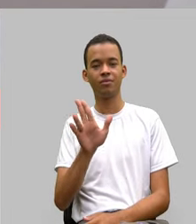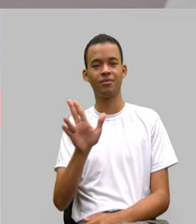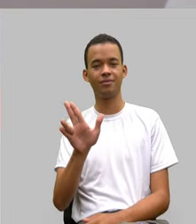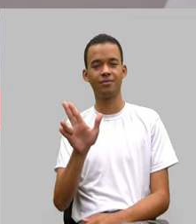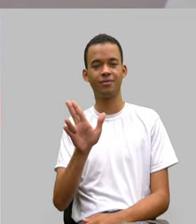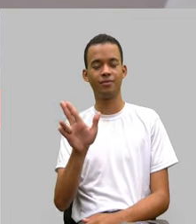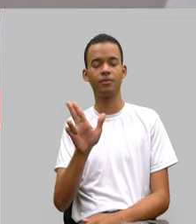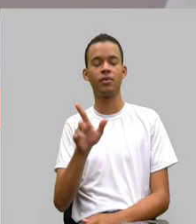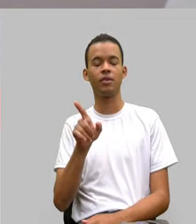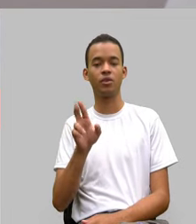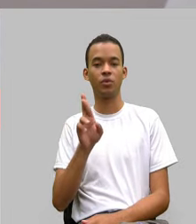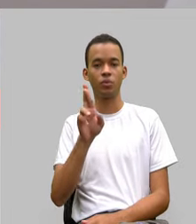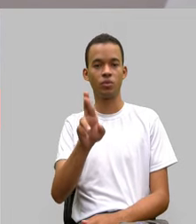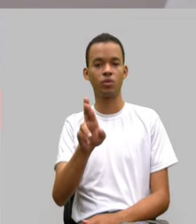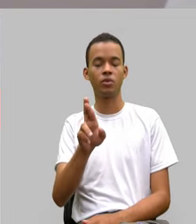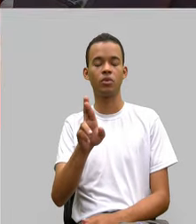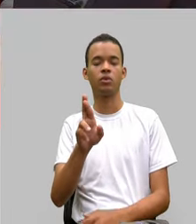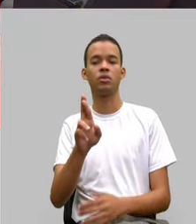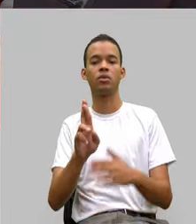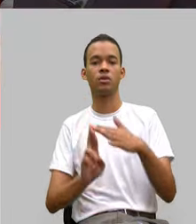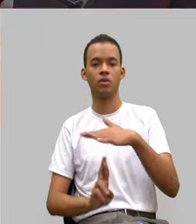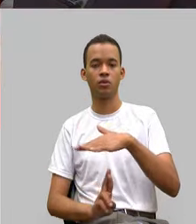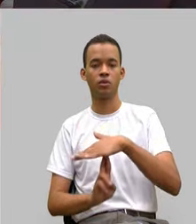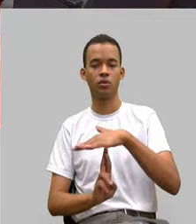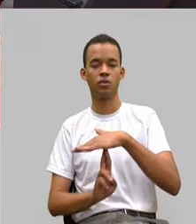Universidade Federal de Lavras